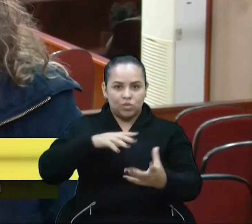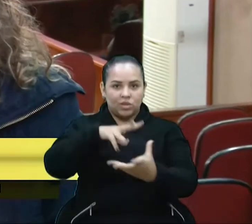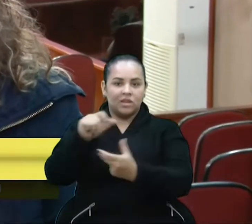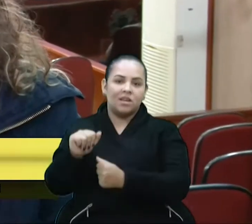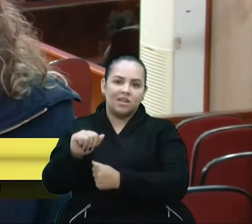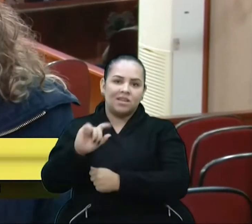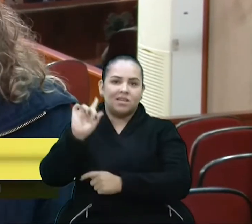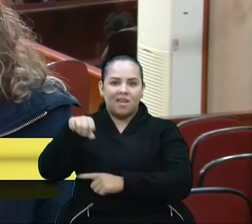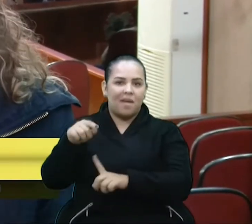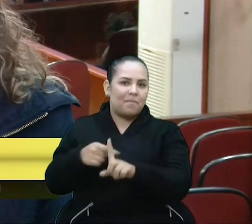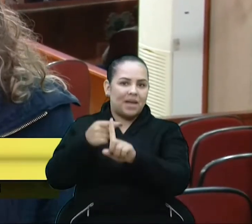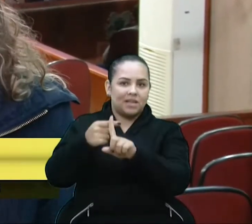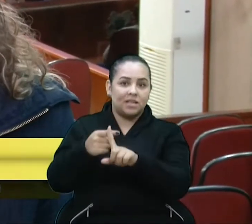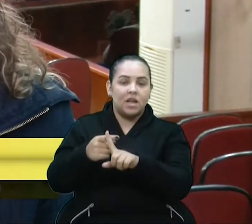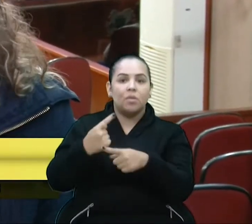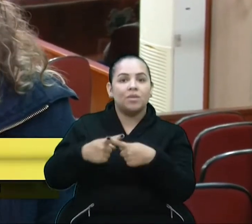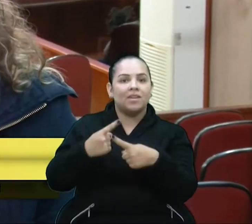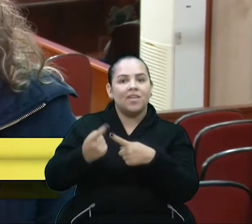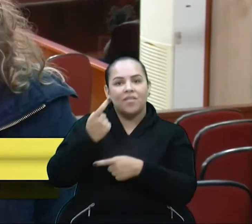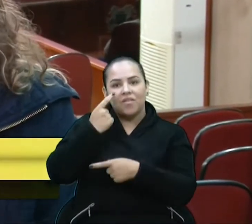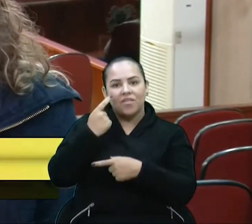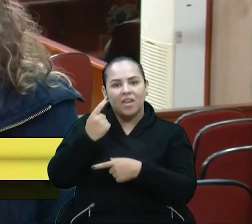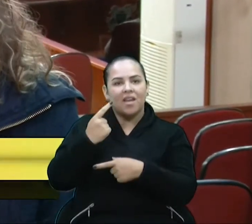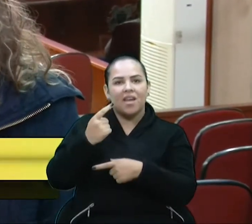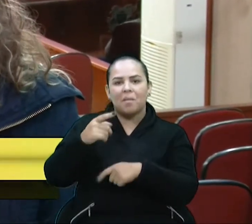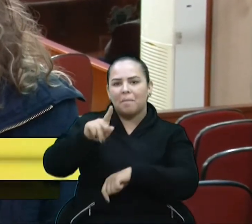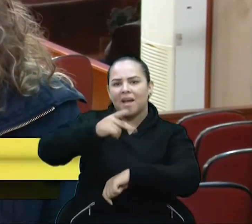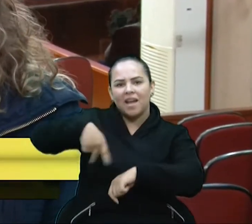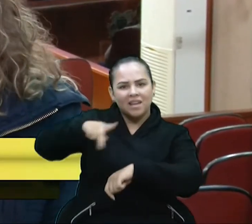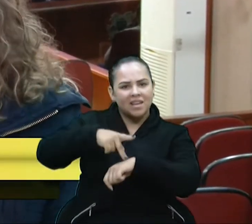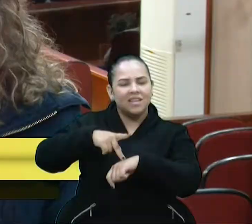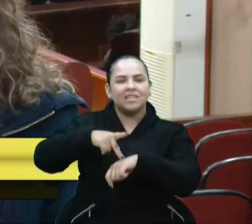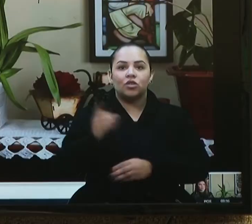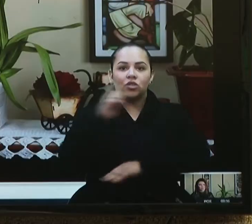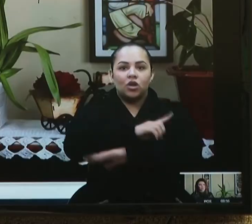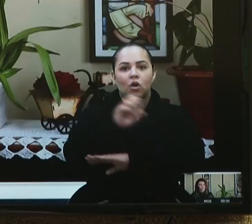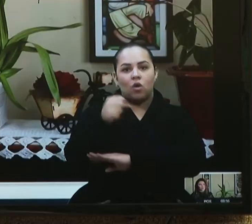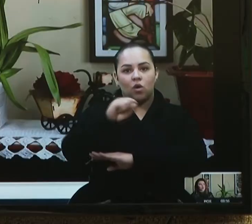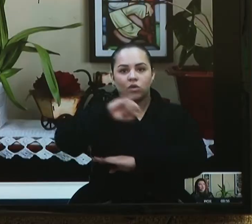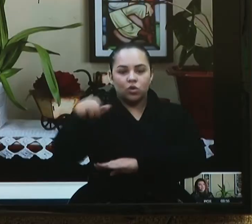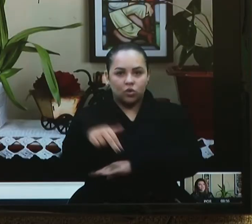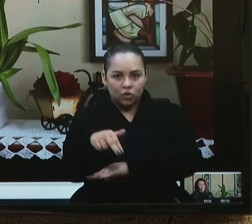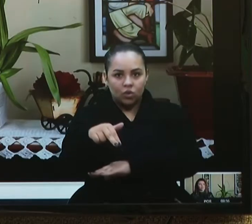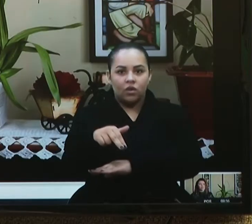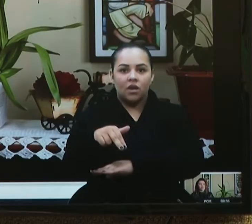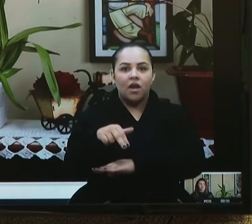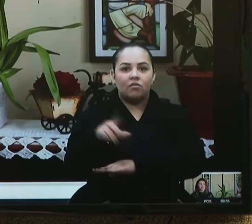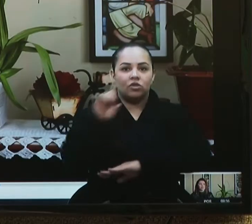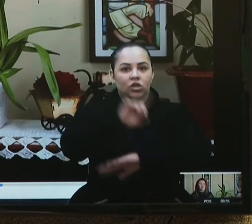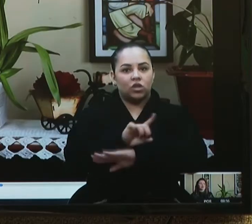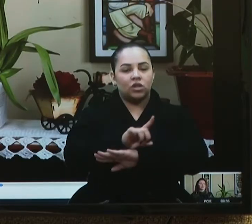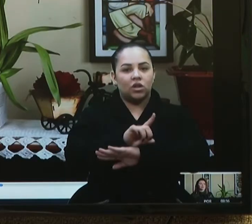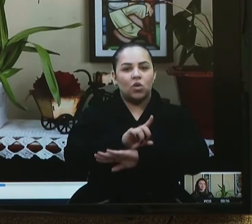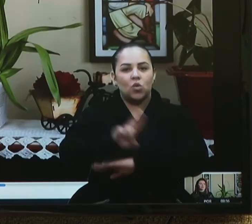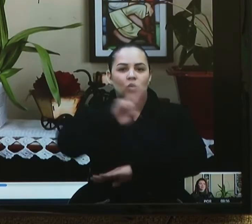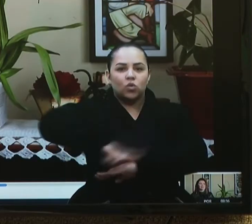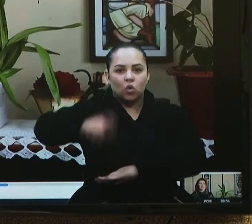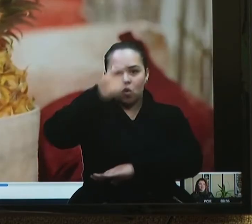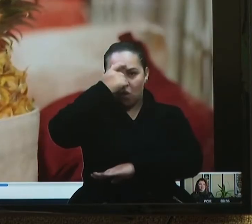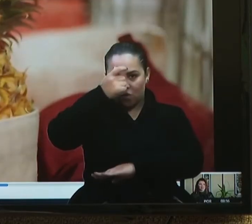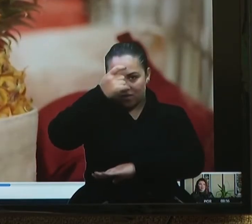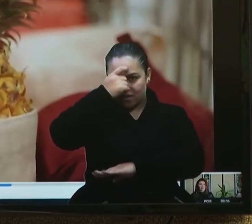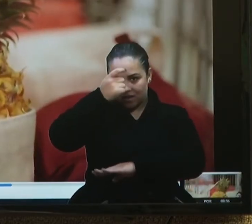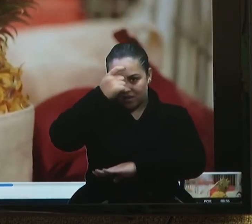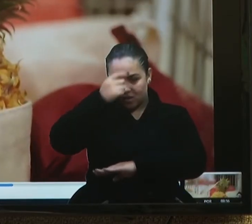baixa. Verifiquem que vários países, Estados Unidos, Irlanda, estão fazendo, né, a reciclagem em torno de 9%